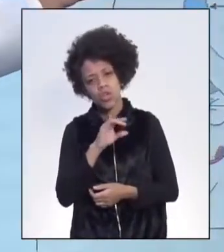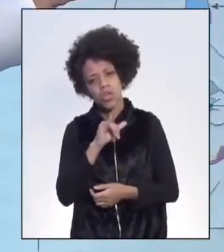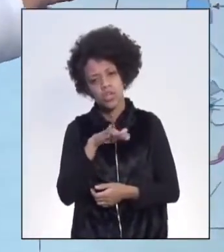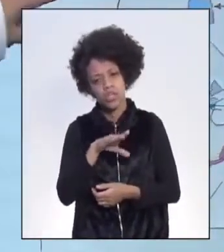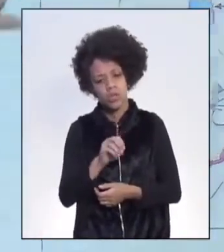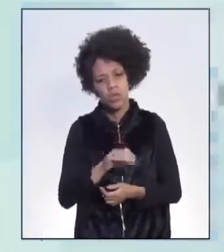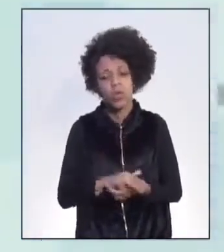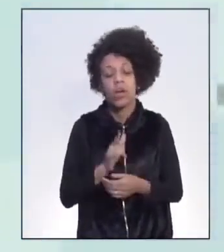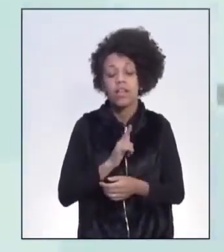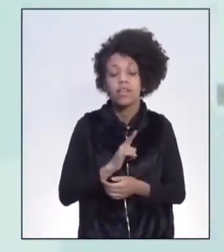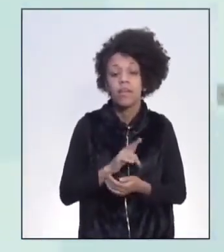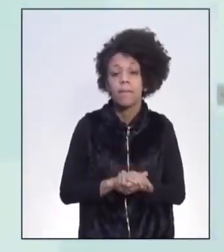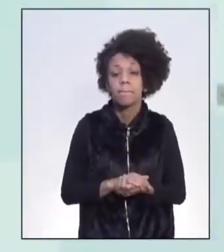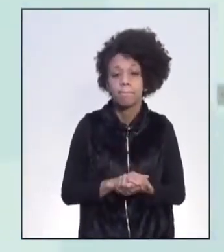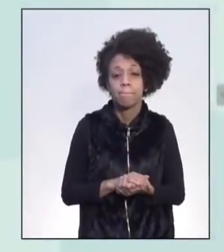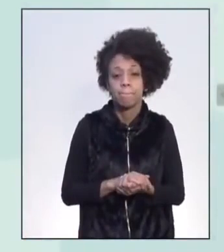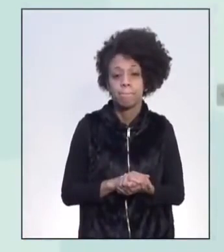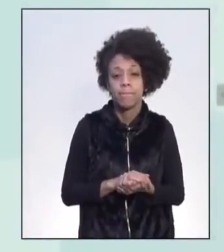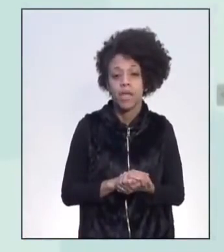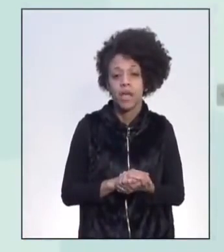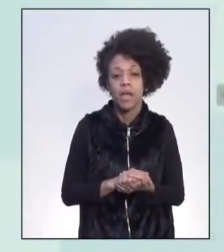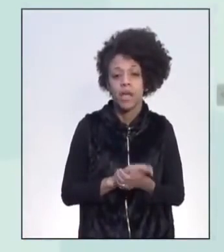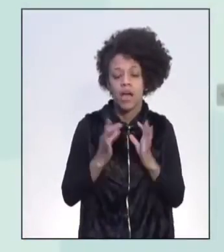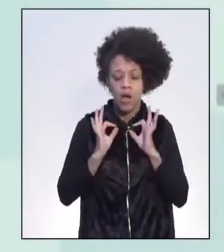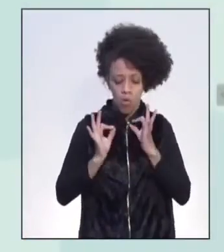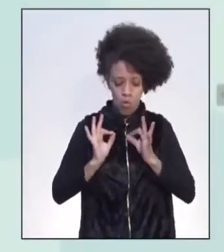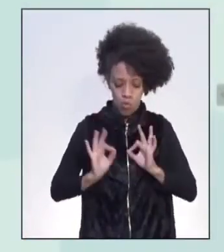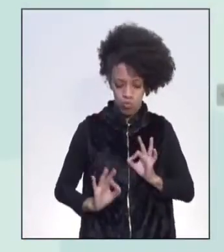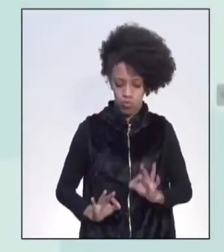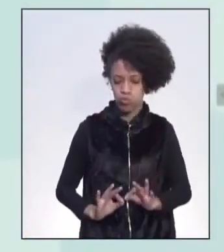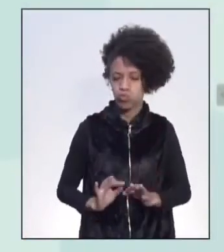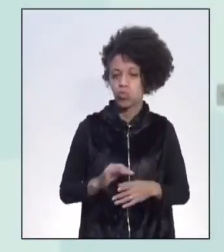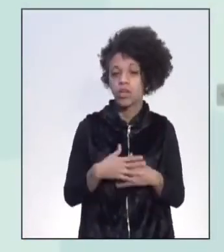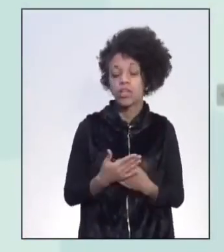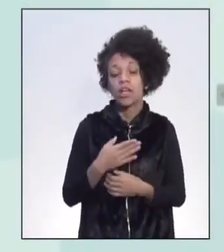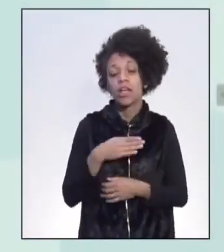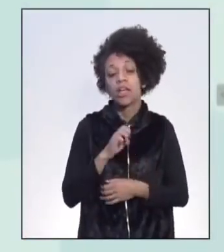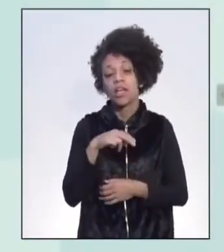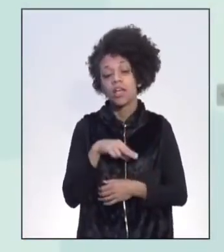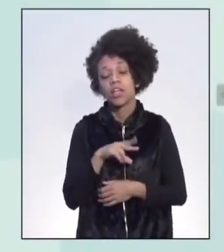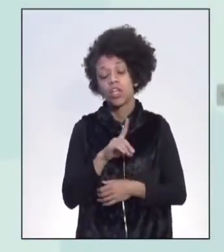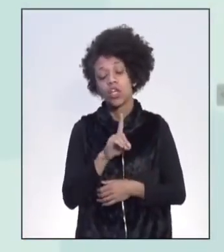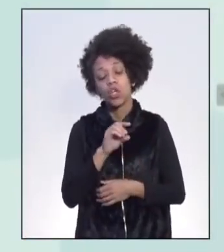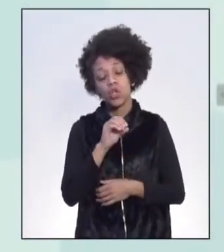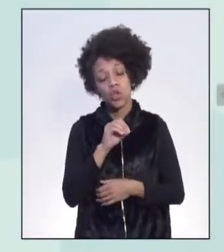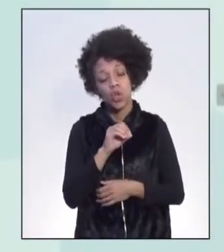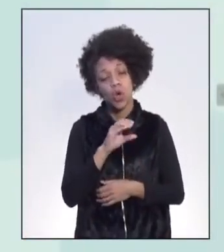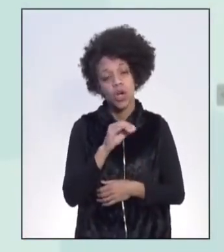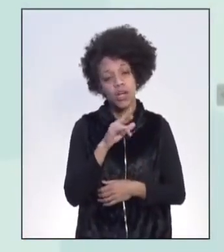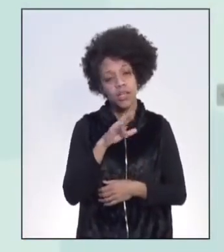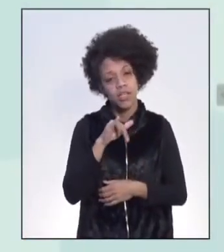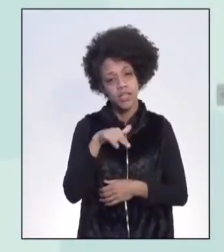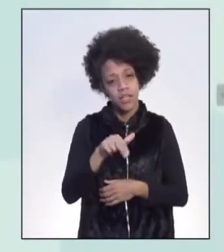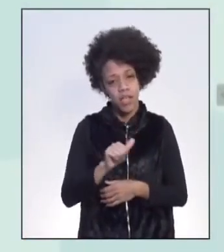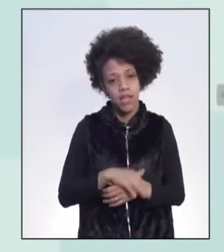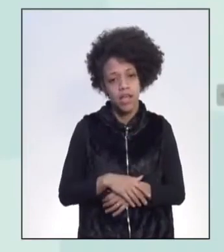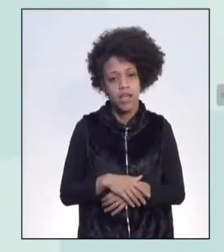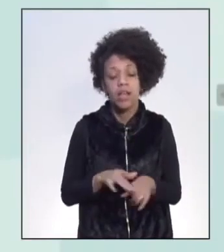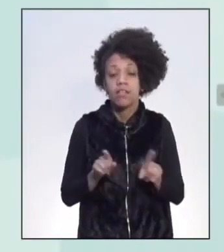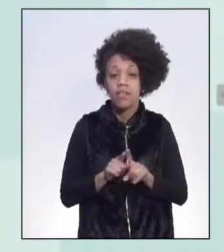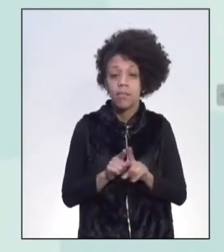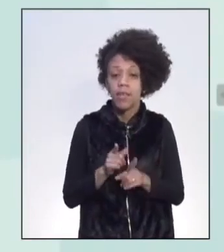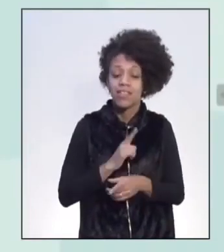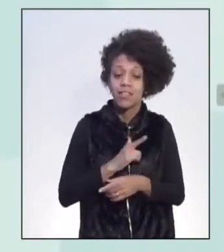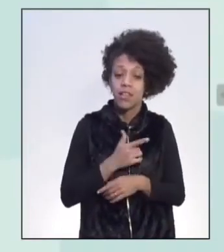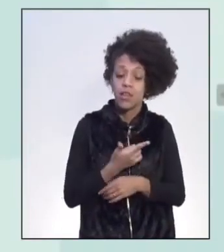vou ter as glândulas, que são glândulas endócrinas, porque eu também tenho glândulas exócrinas. O que